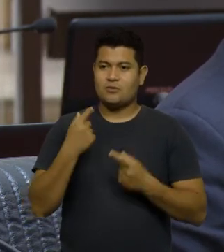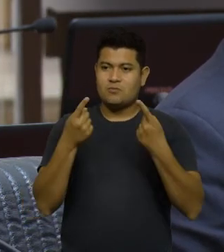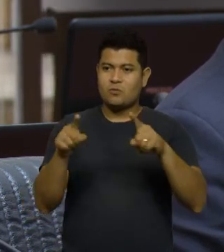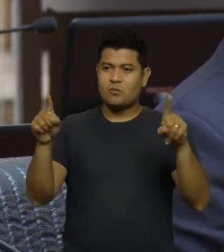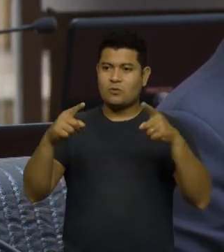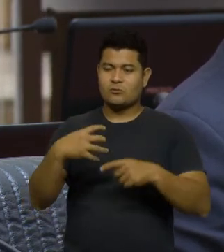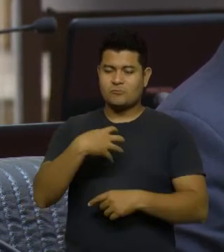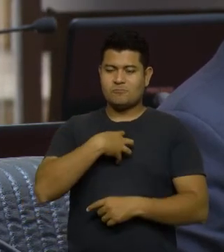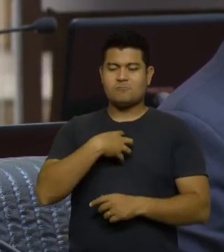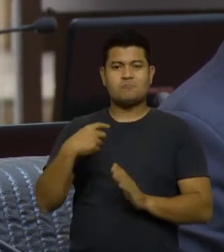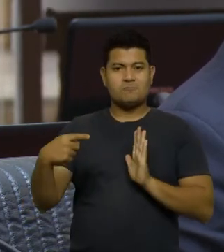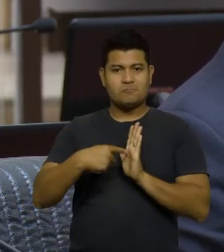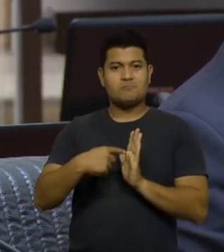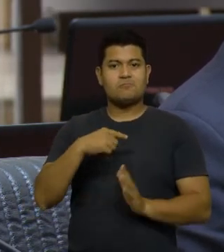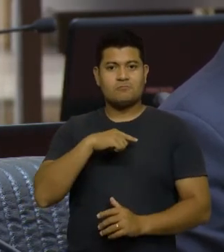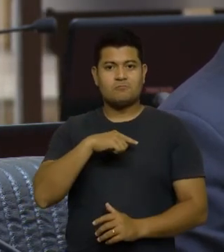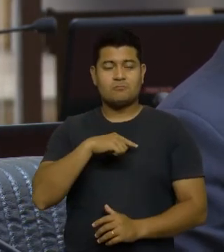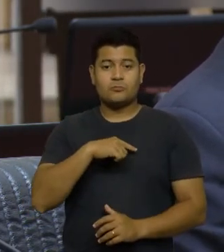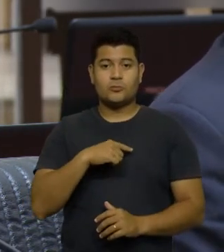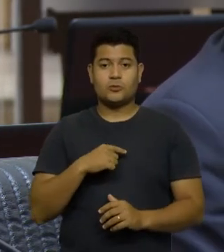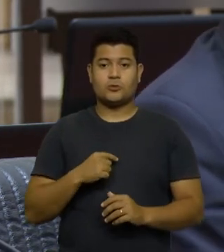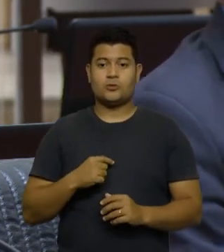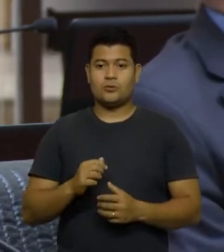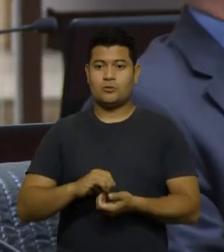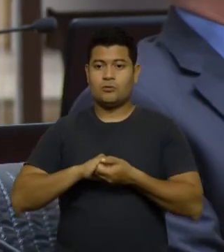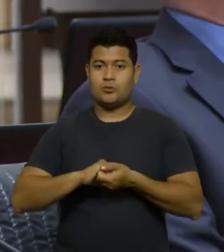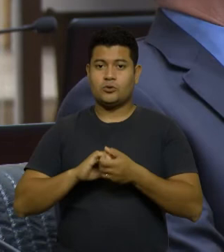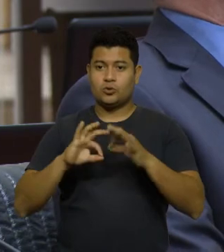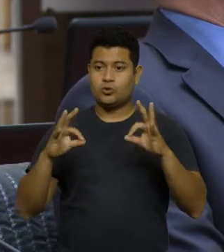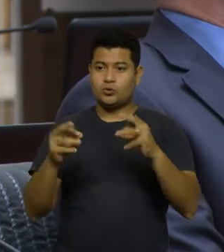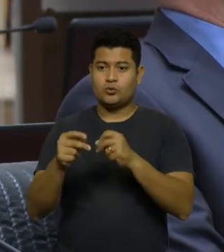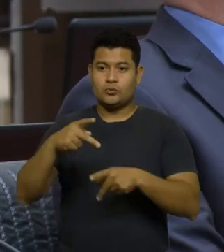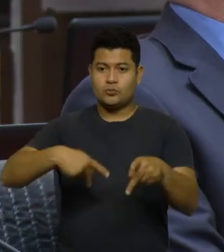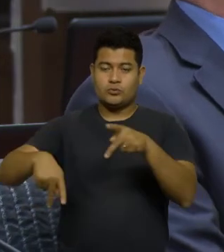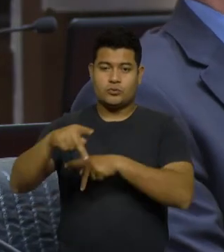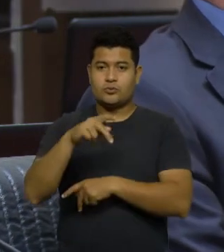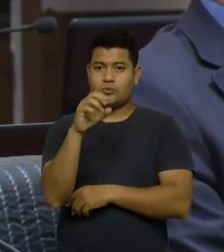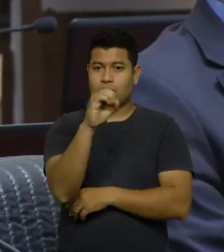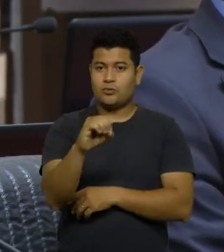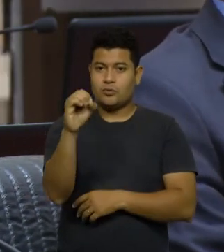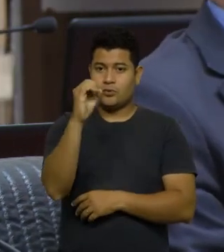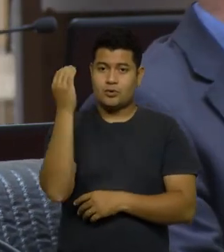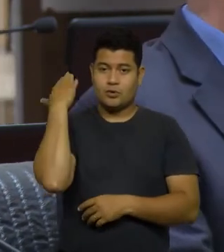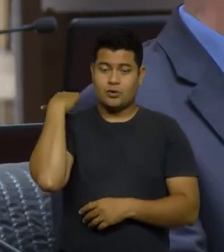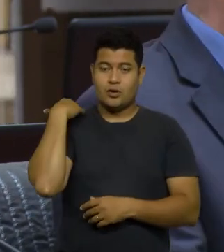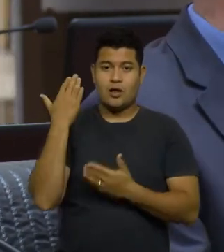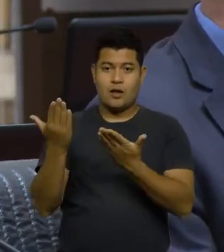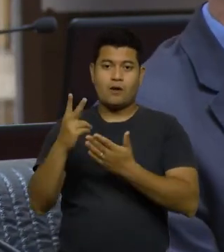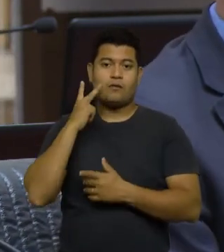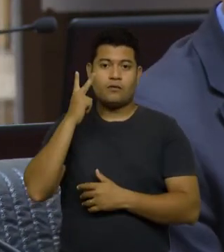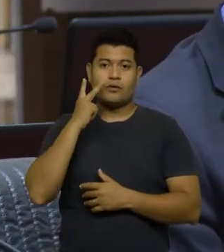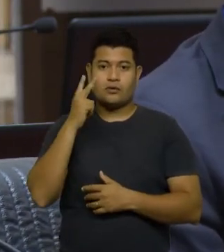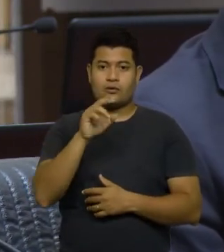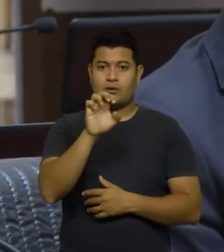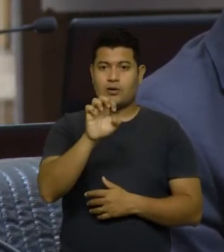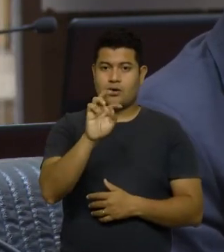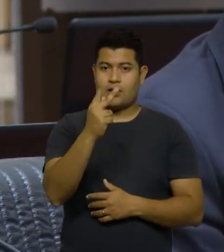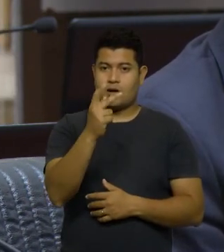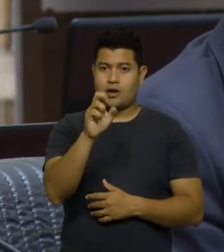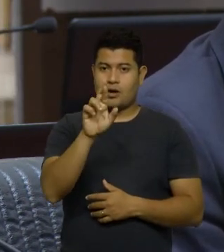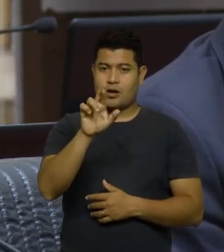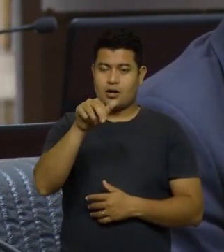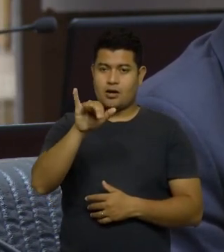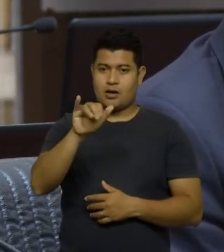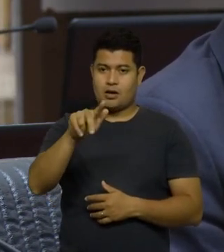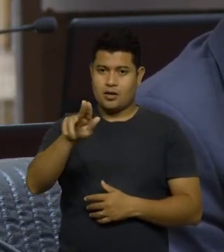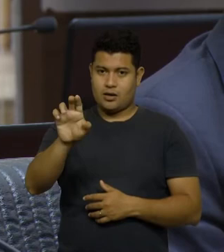a todo o povo de Otacílio Costa, em nome do nosso vereador Henrique Costa, grande liderança, e que com certeza estarei lá